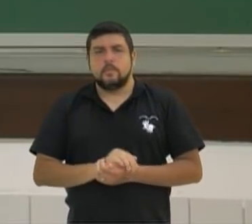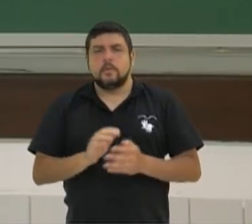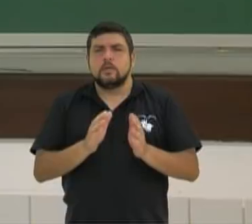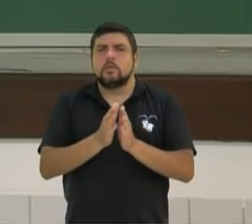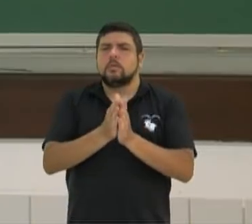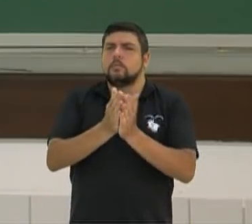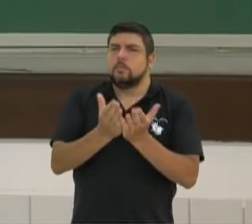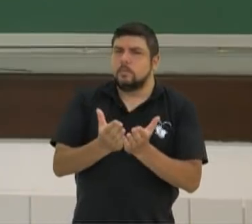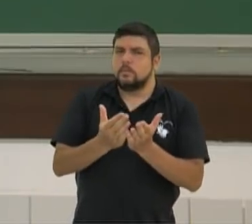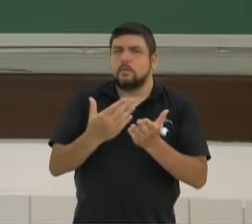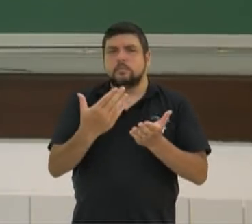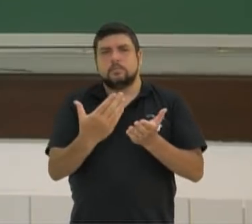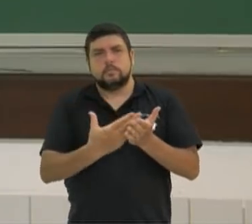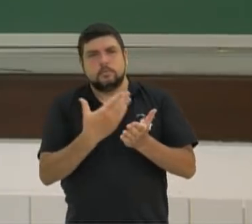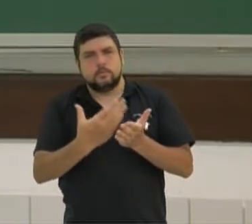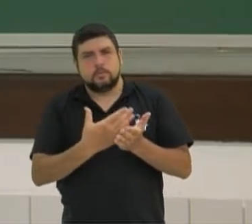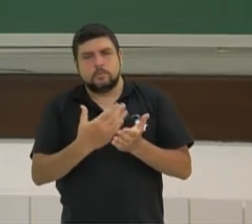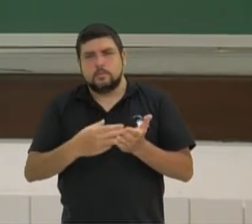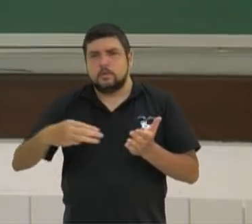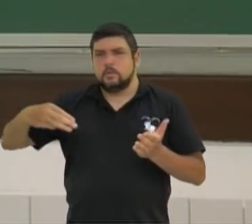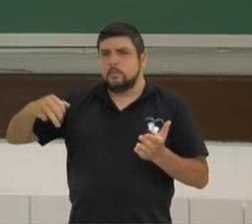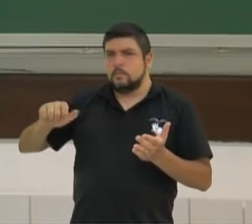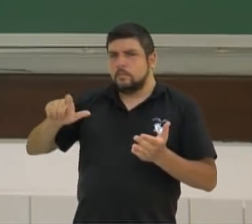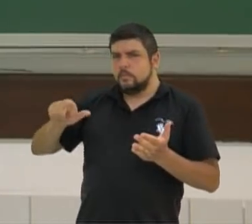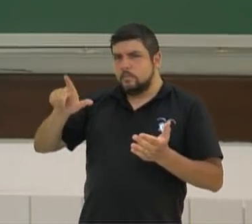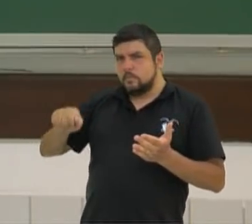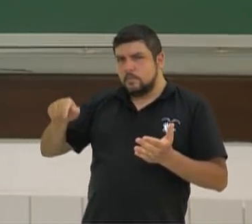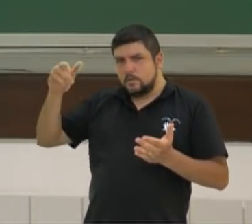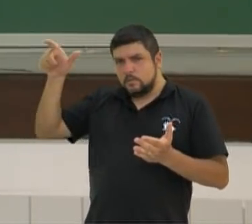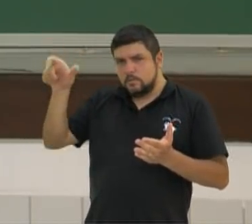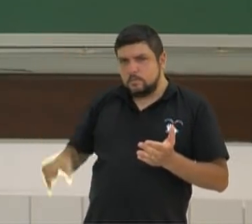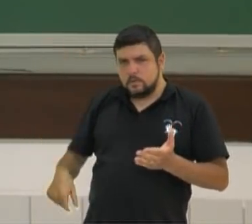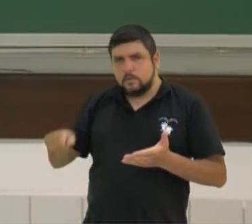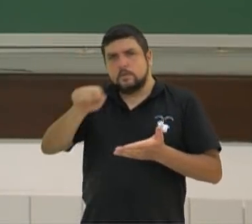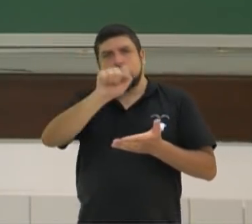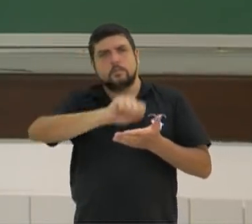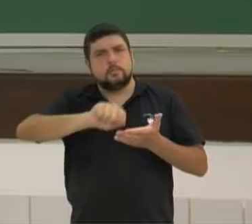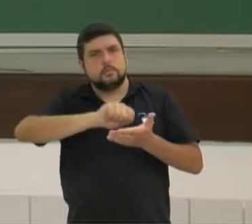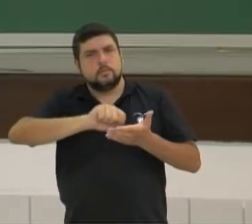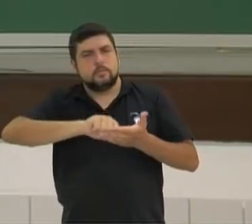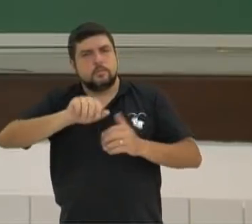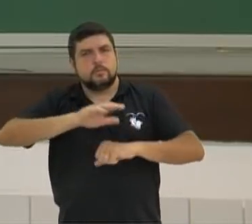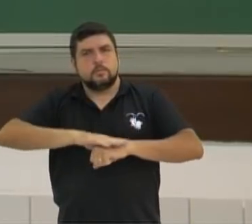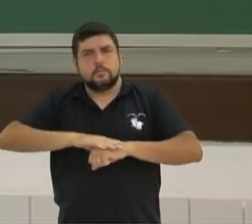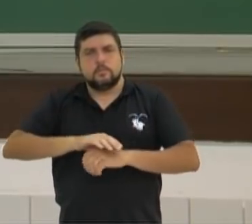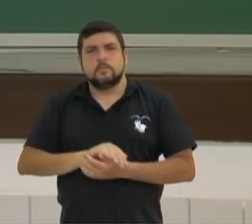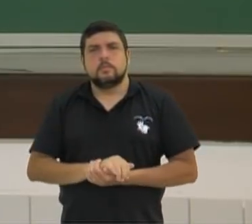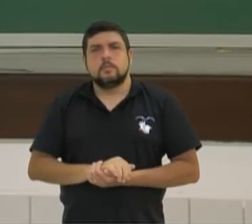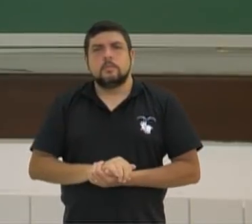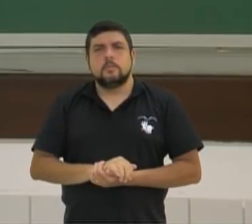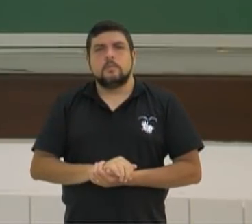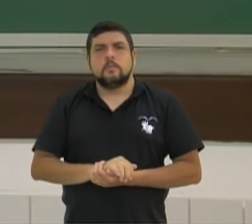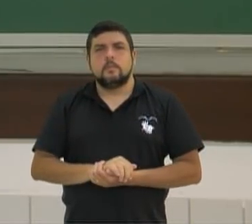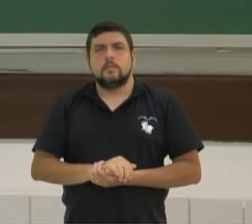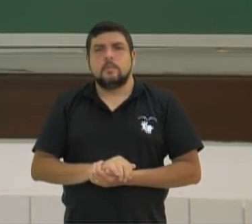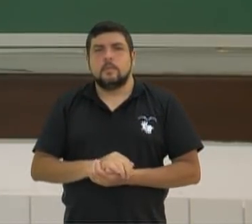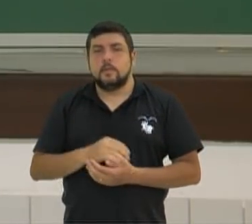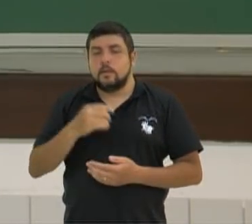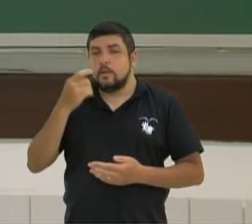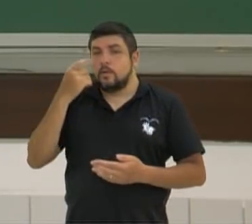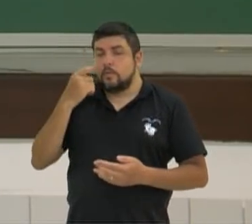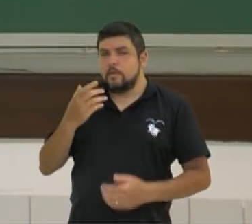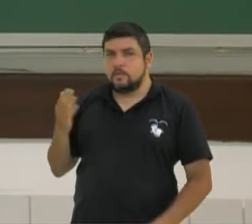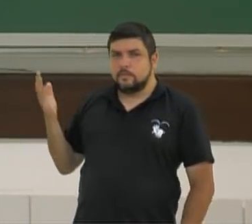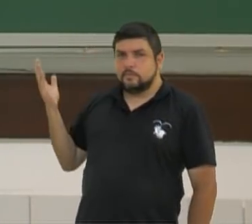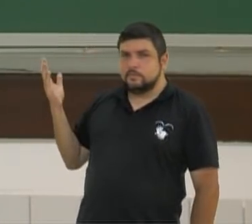os verbos precisarão estar com aquela terminaçãozinha no final. Então